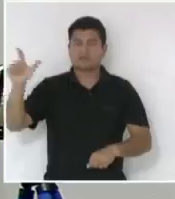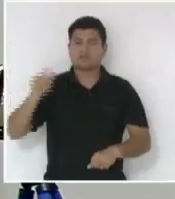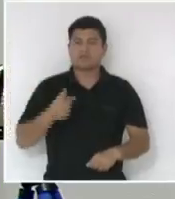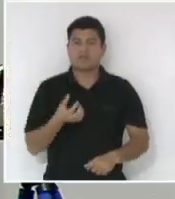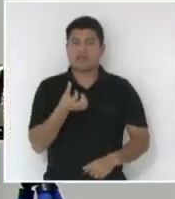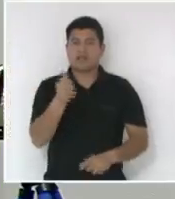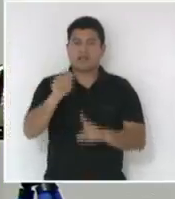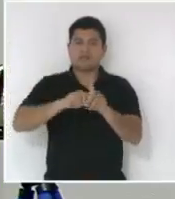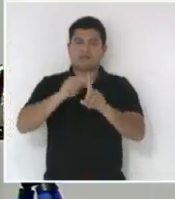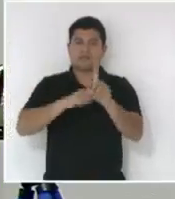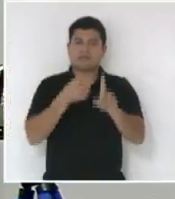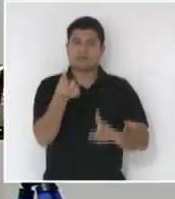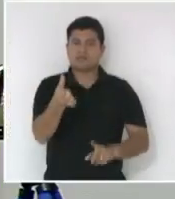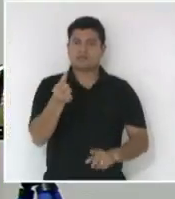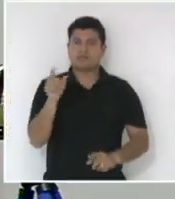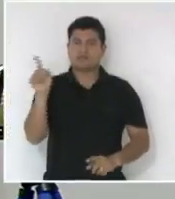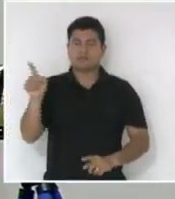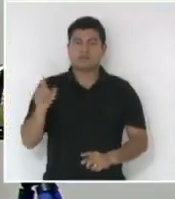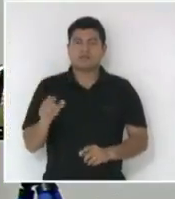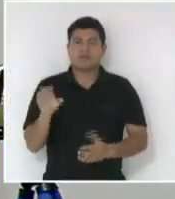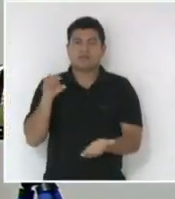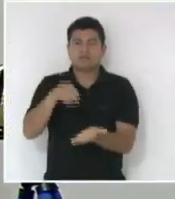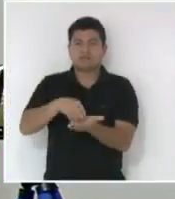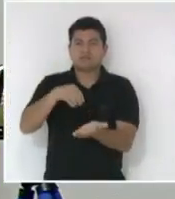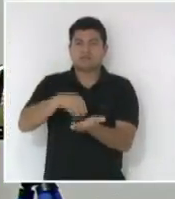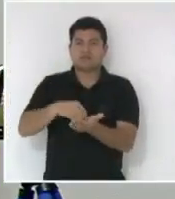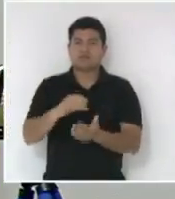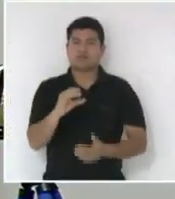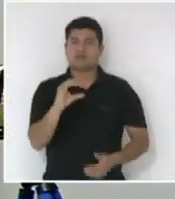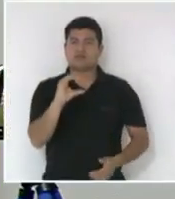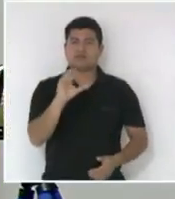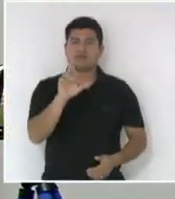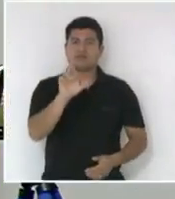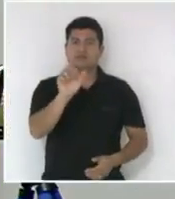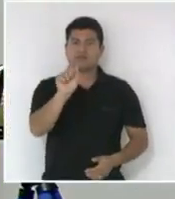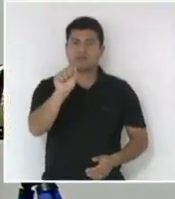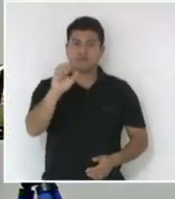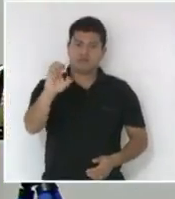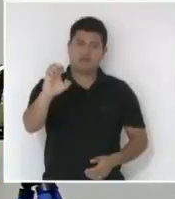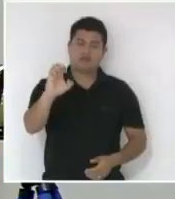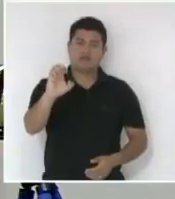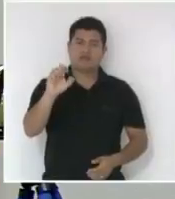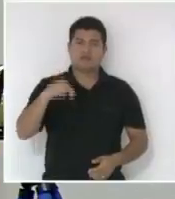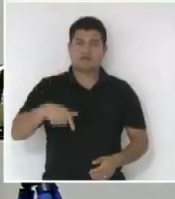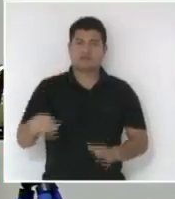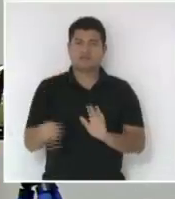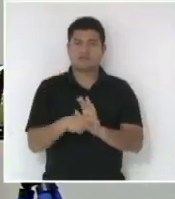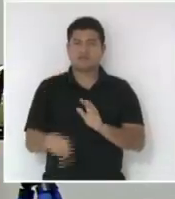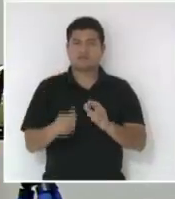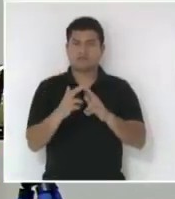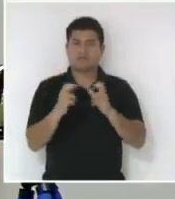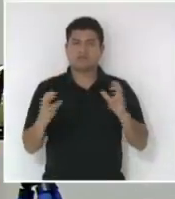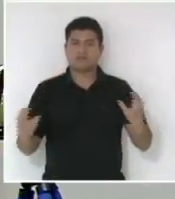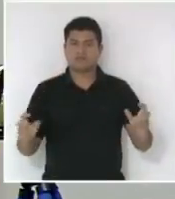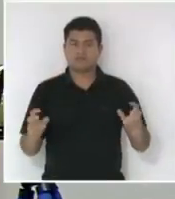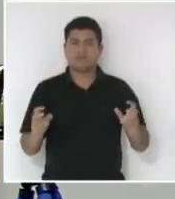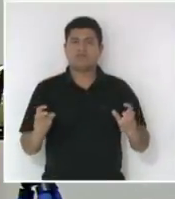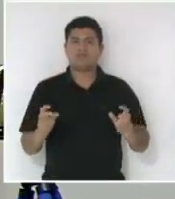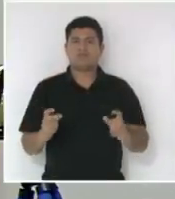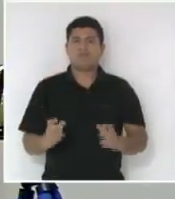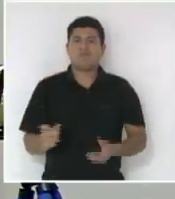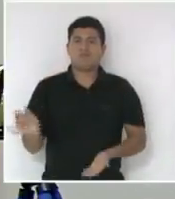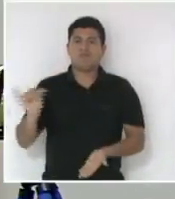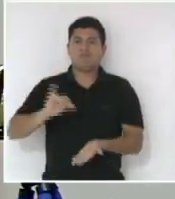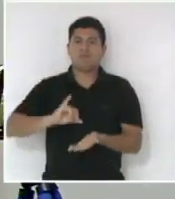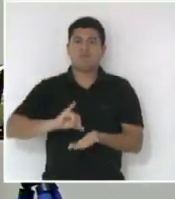de Referência e Atendimento ao Imigrante, o CRAI de Santa Catarina, localizado no centro de